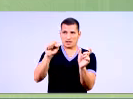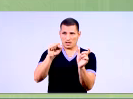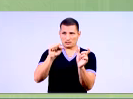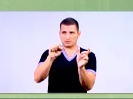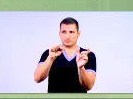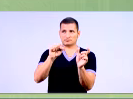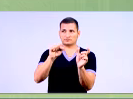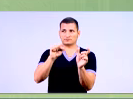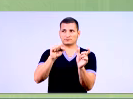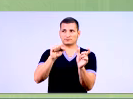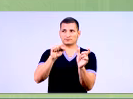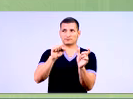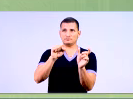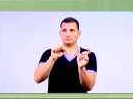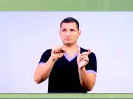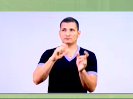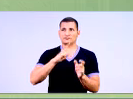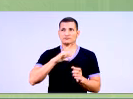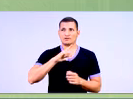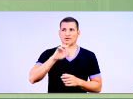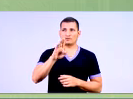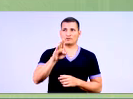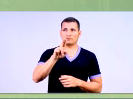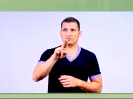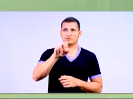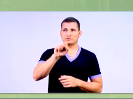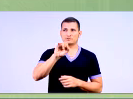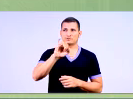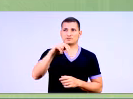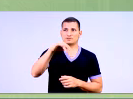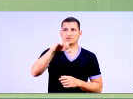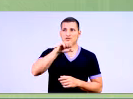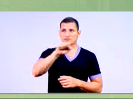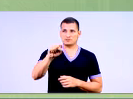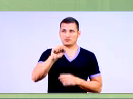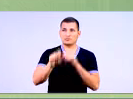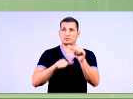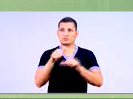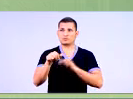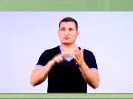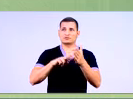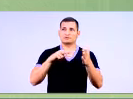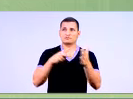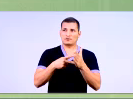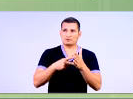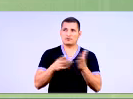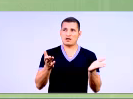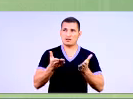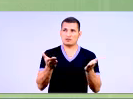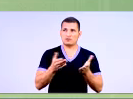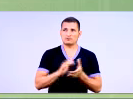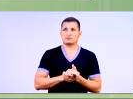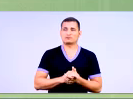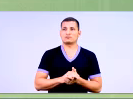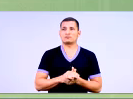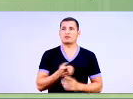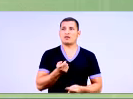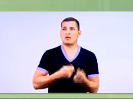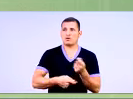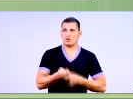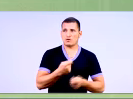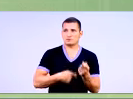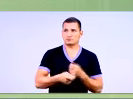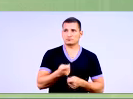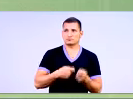o ness, eu tenho business, que vai mudar de significado. Agora passa a ser negócios. Então eu